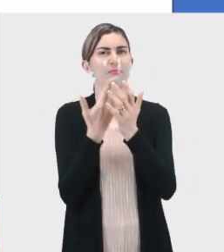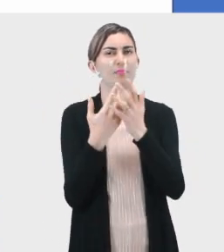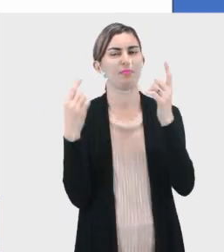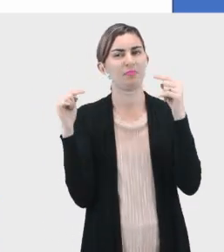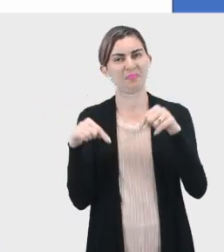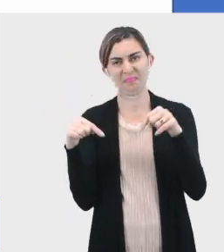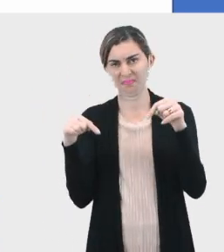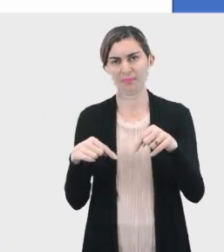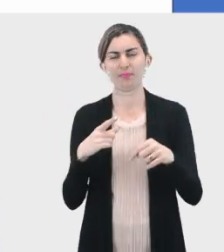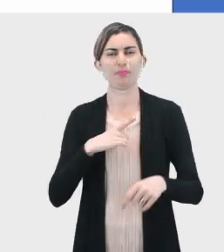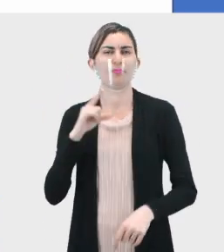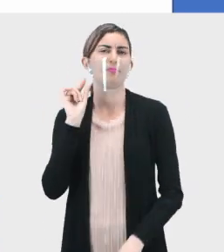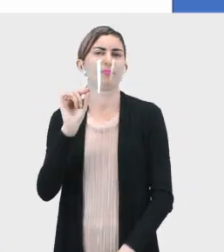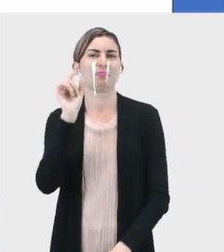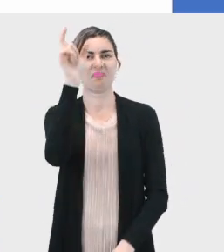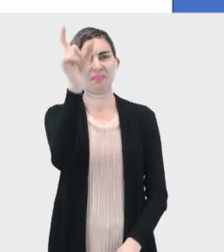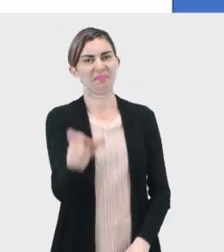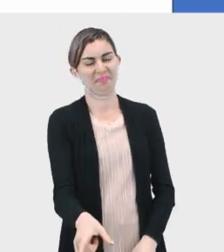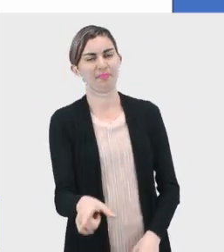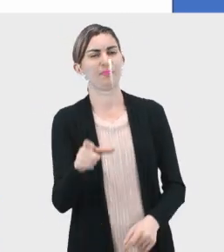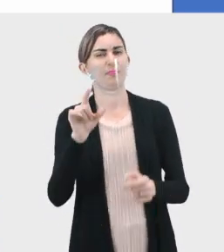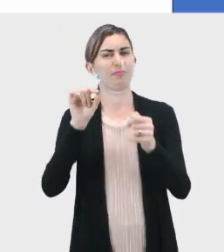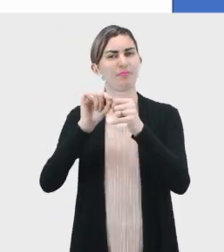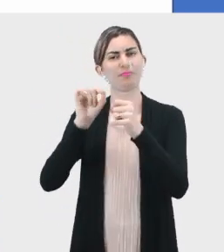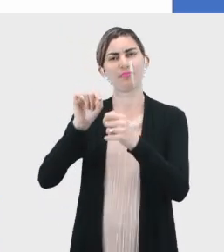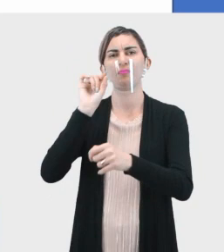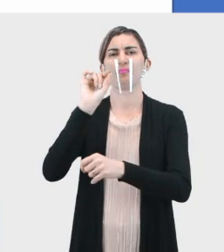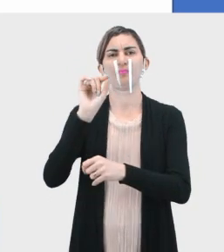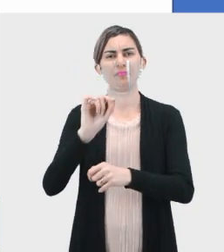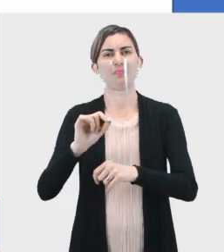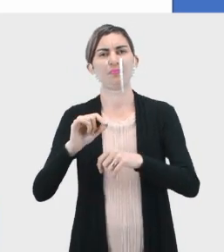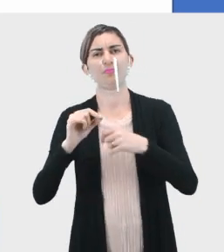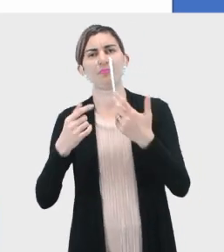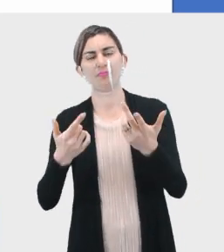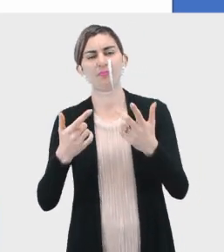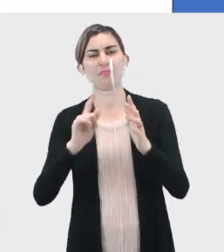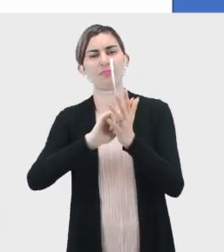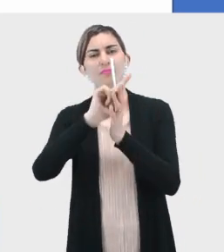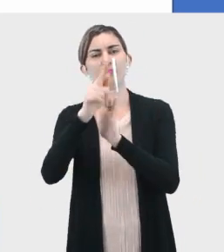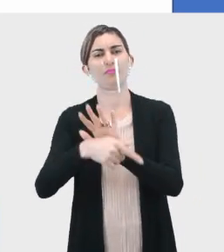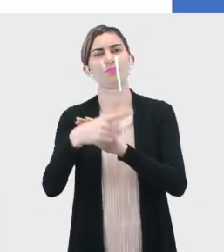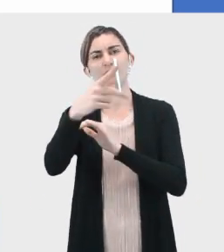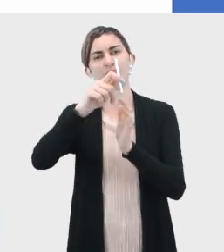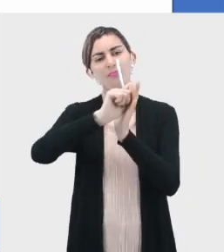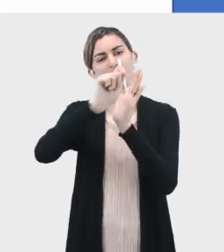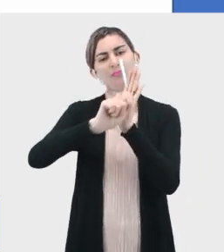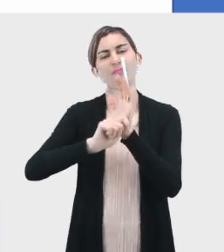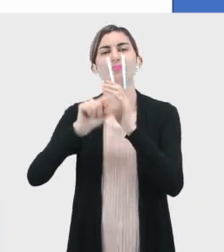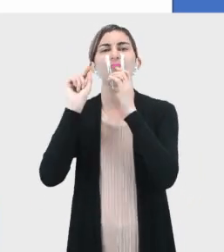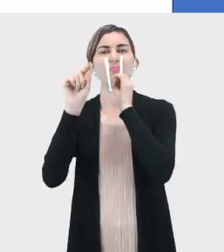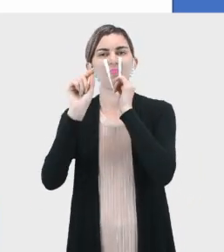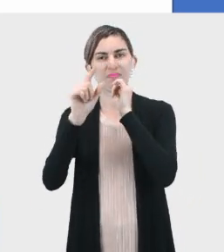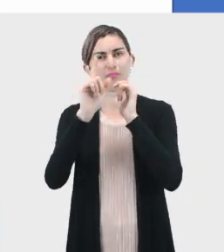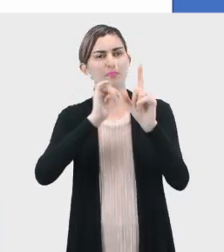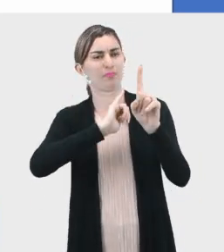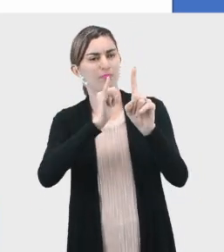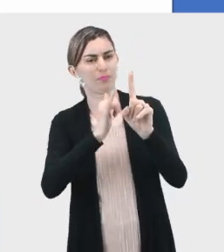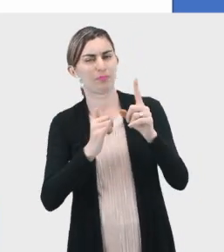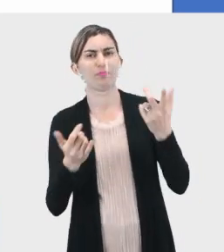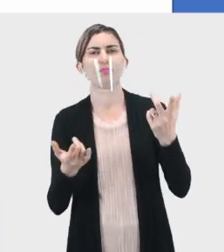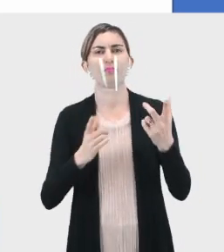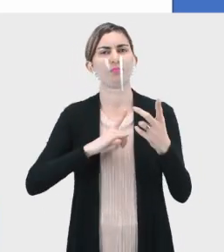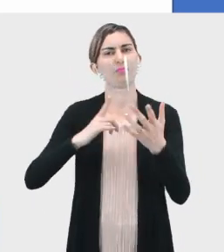na aula de hoje. Quem foi, o que é que produziu, qual é o gênero que ele escreve, ele